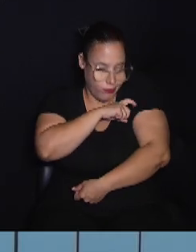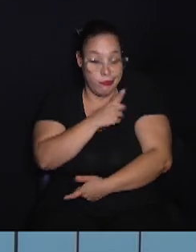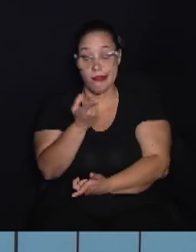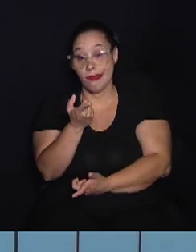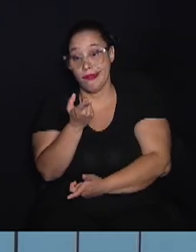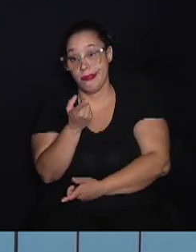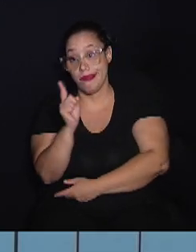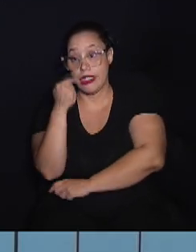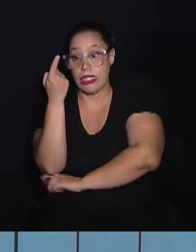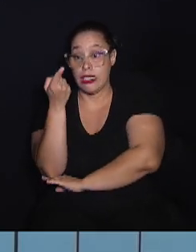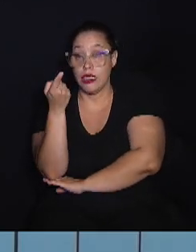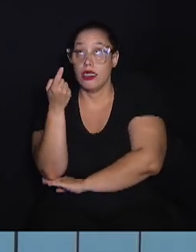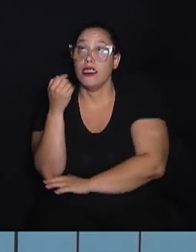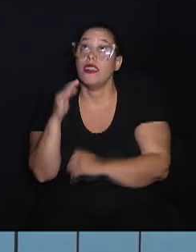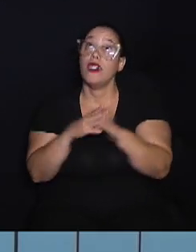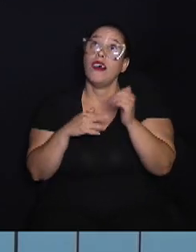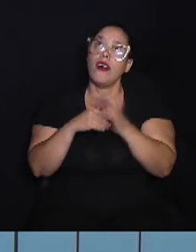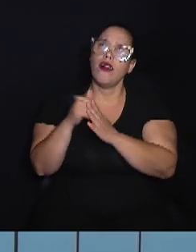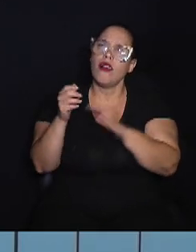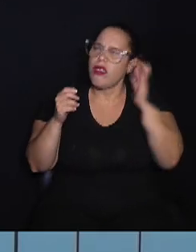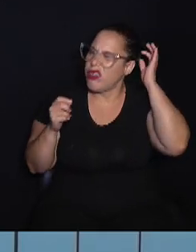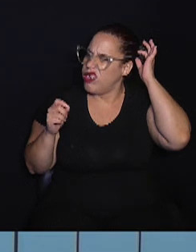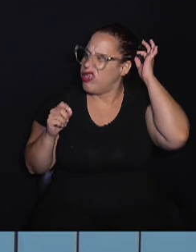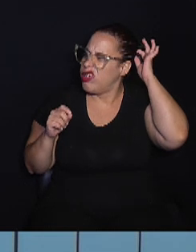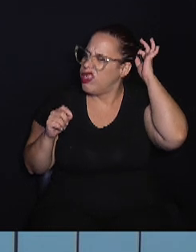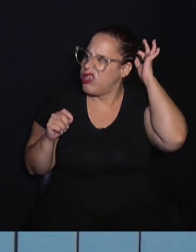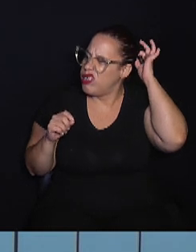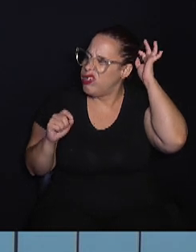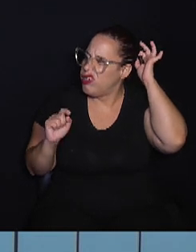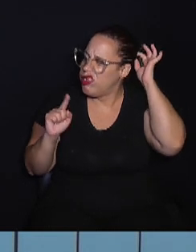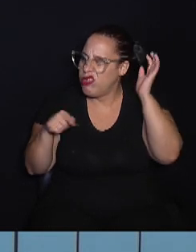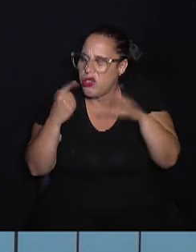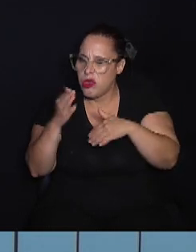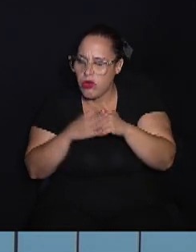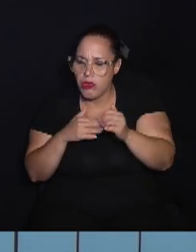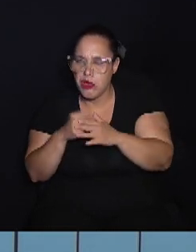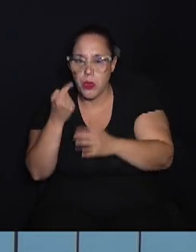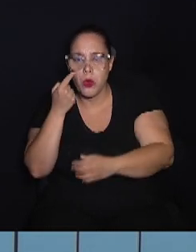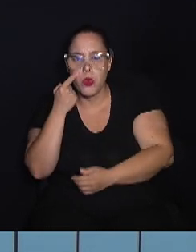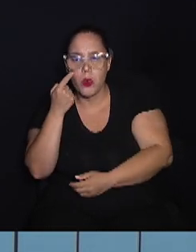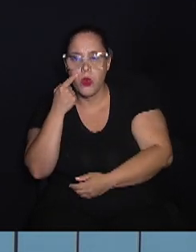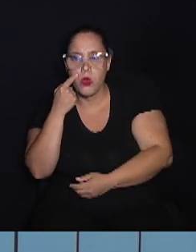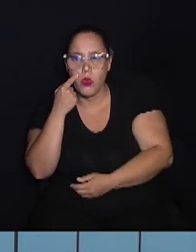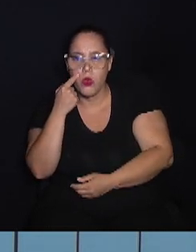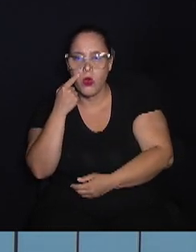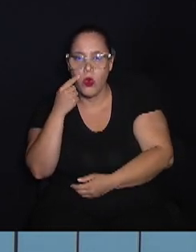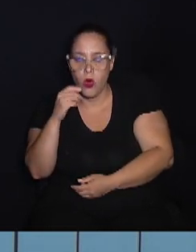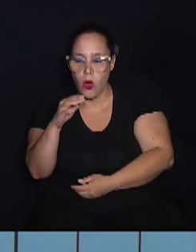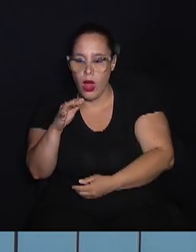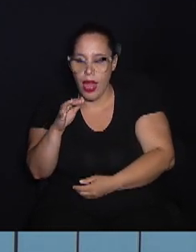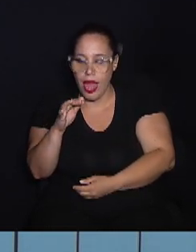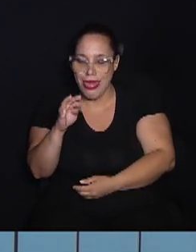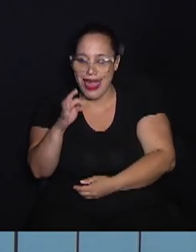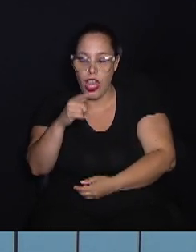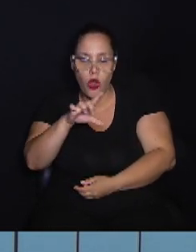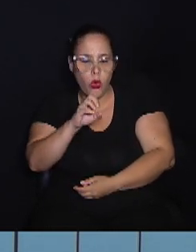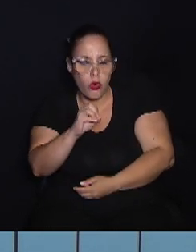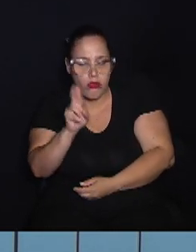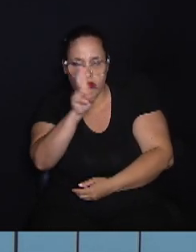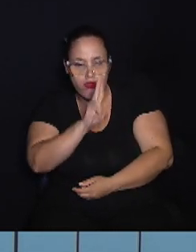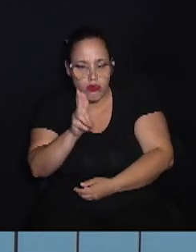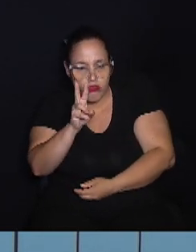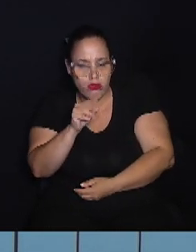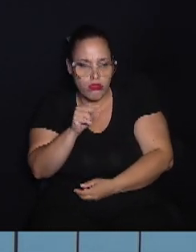além desses produtos Existe algum outro existem outros produtos eu vejo muita gente falar sobre talco também que usa um pouquinho